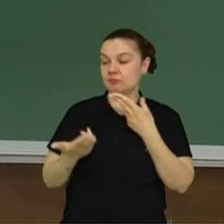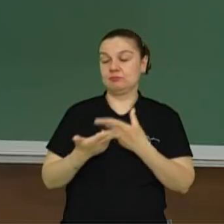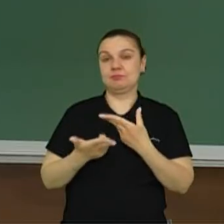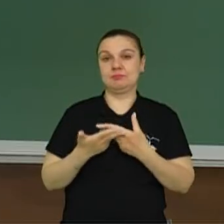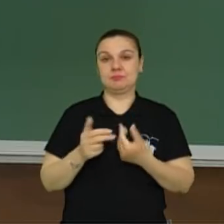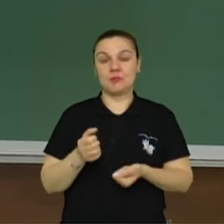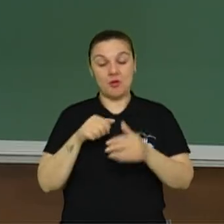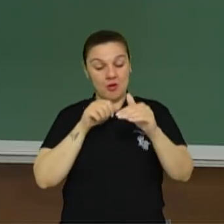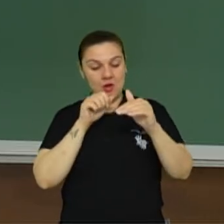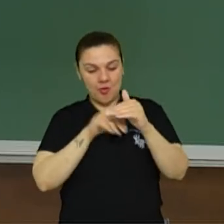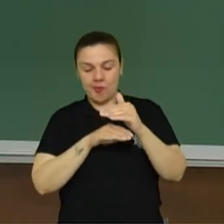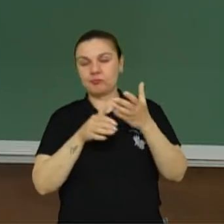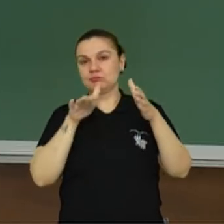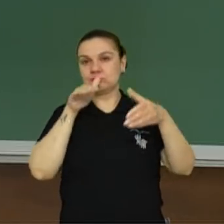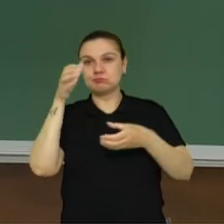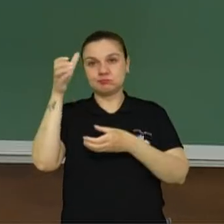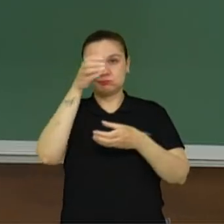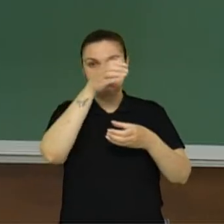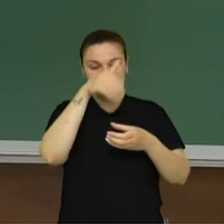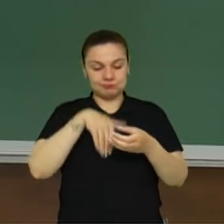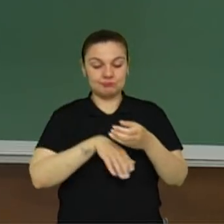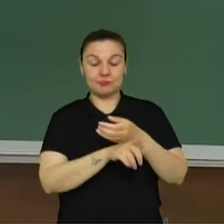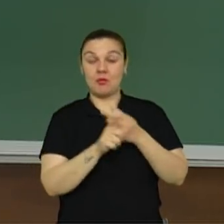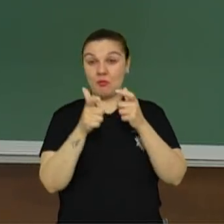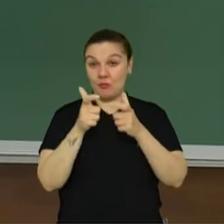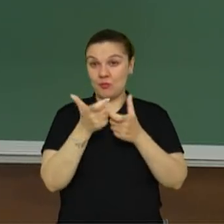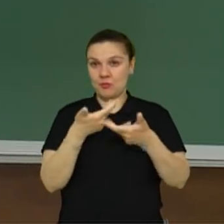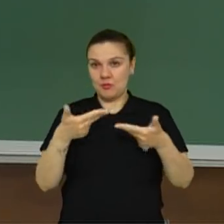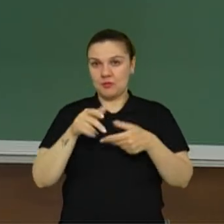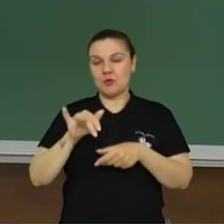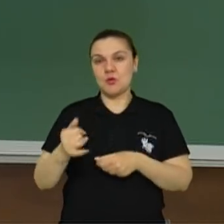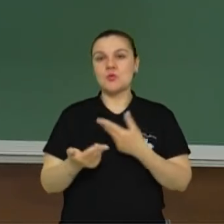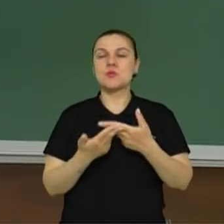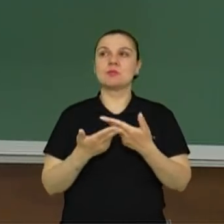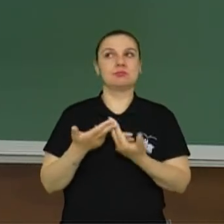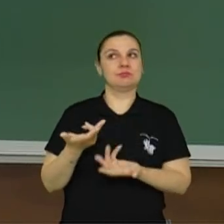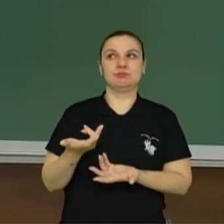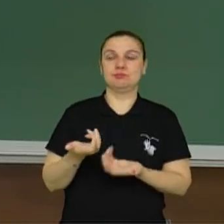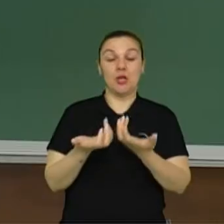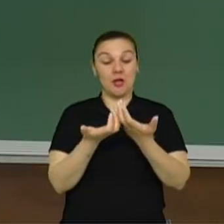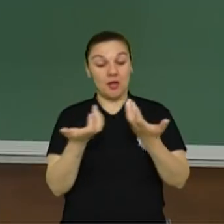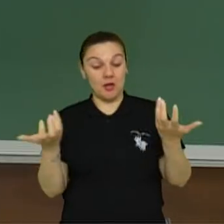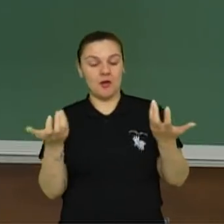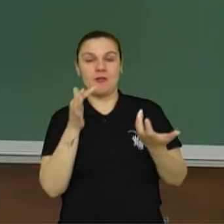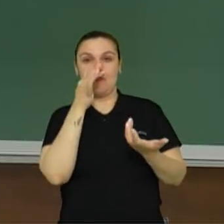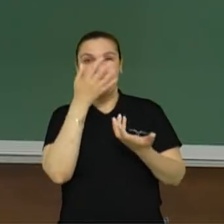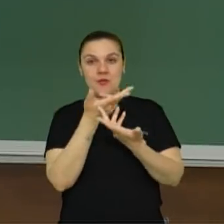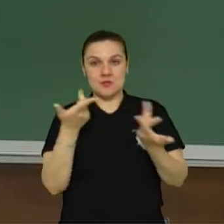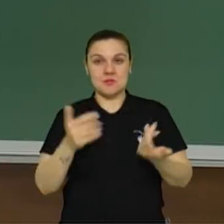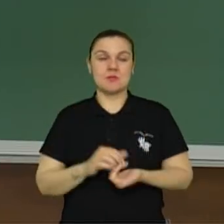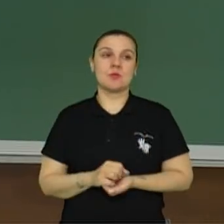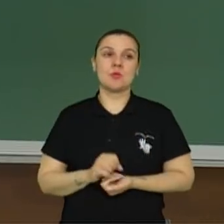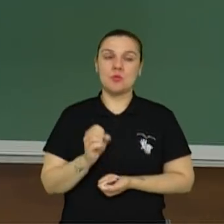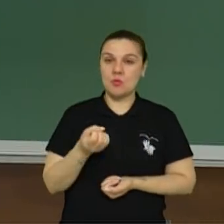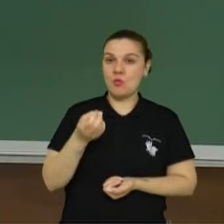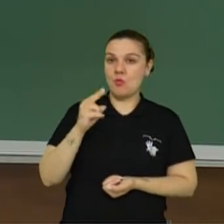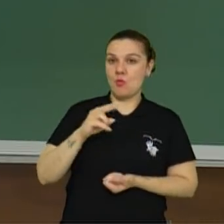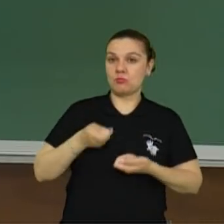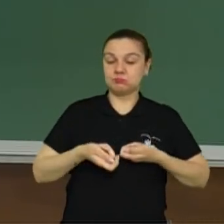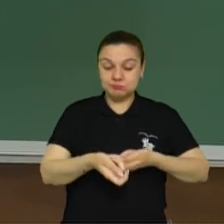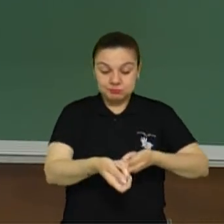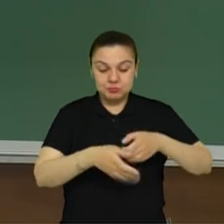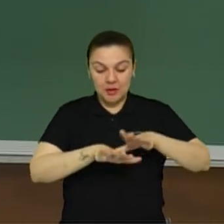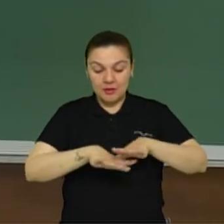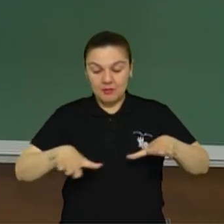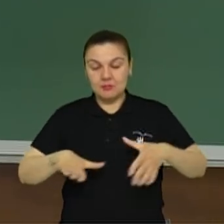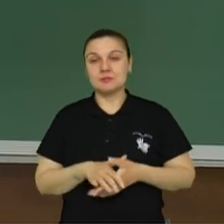utilizar, armazenar de alguma forma essa água, né, para reaproveitar no jardim, né, para regar as flores ou lavar as calçadas,